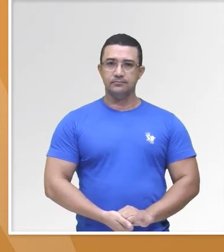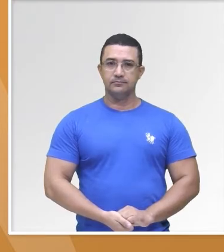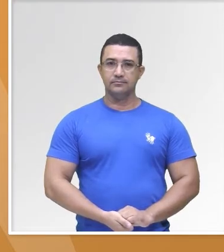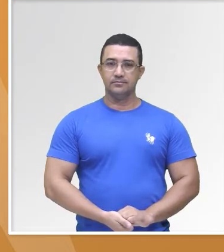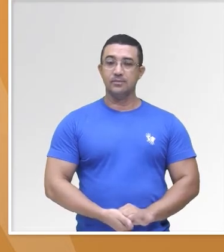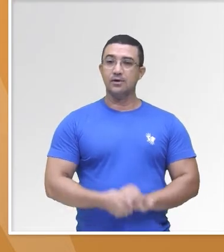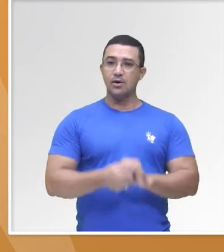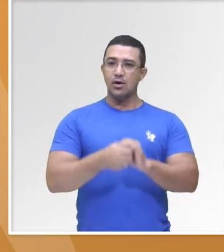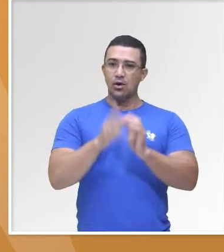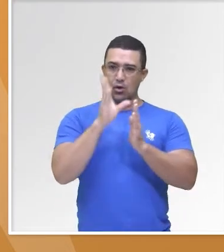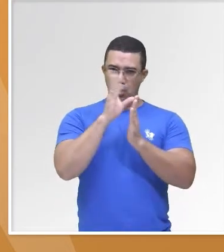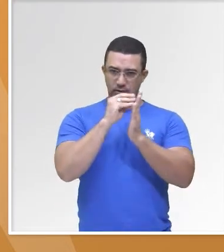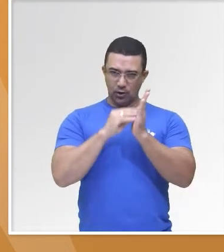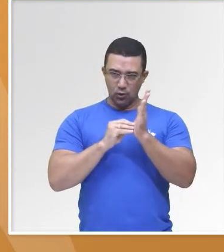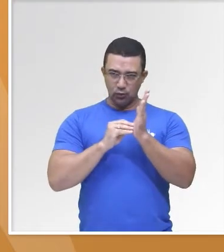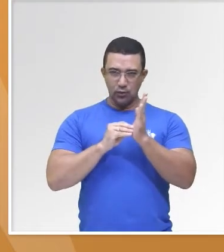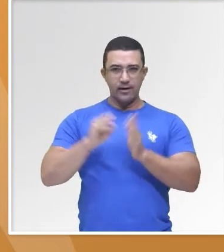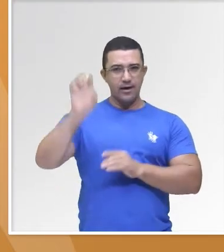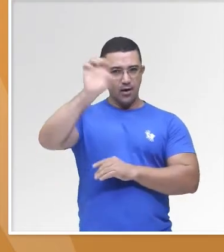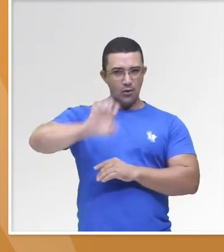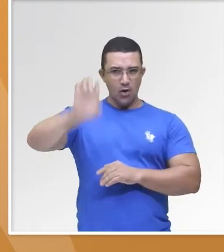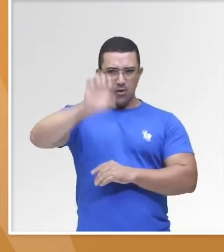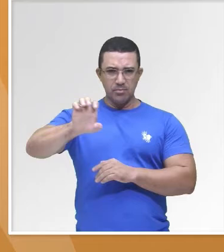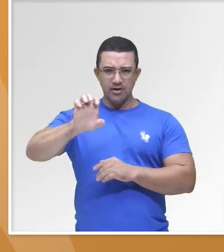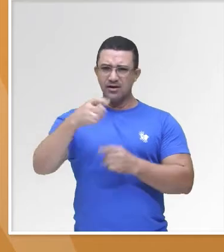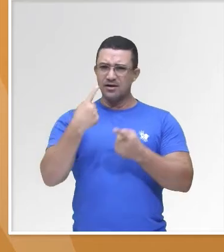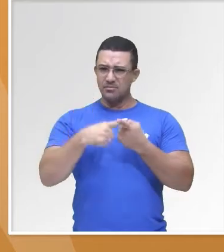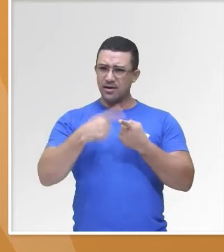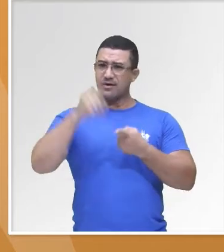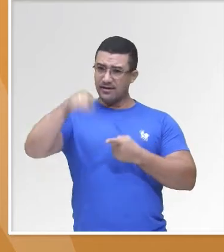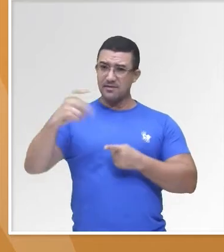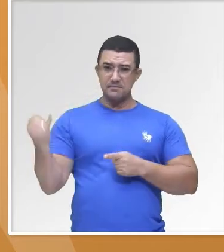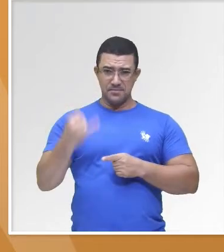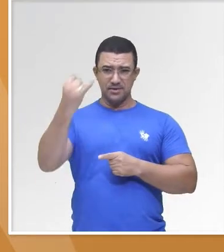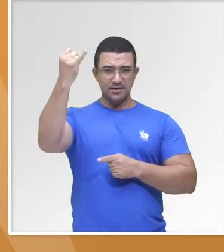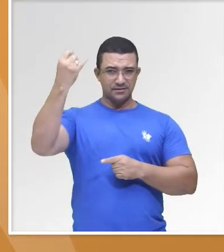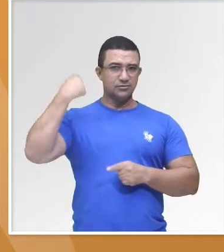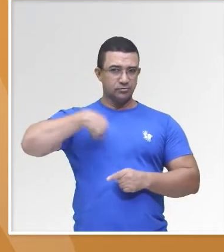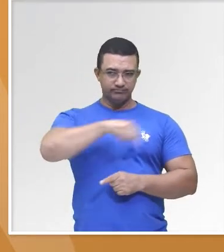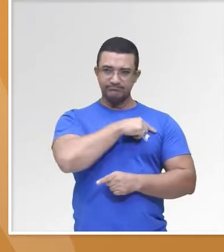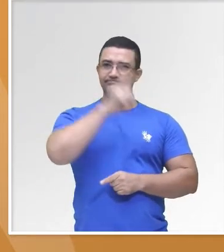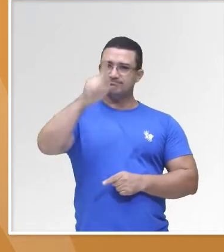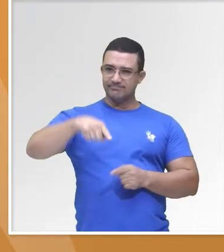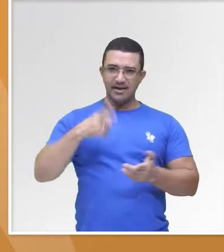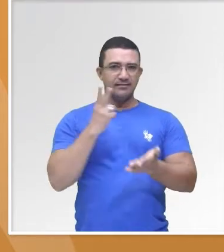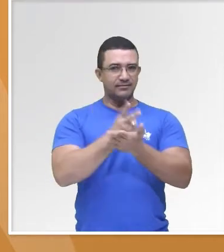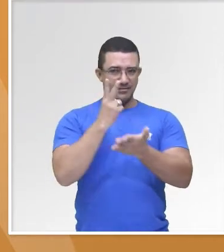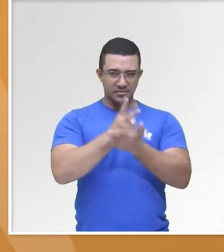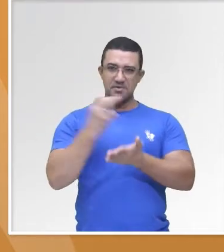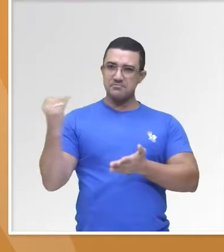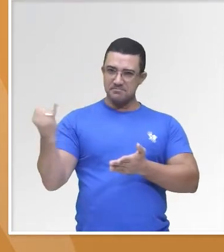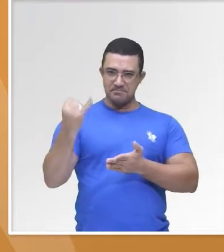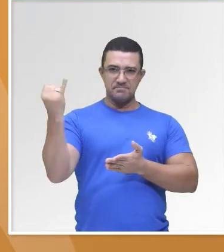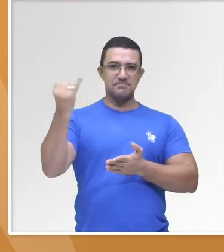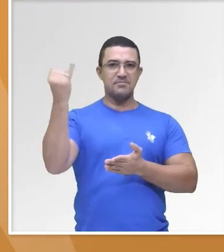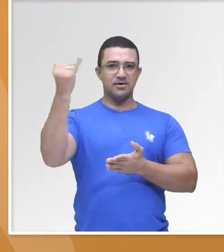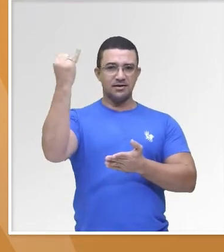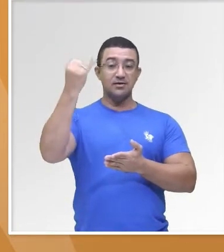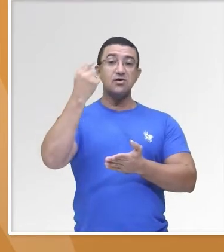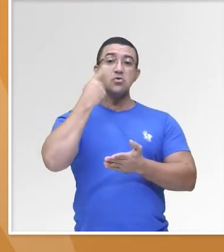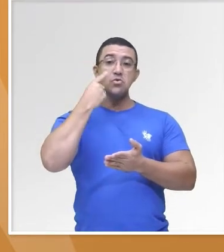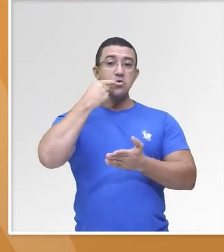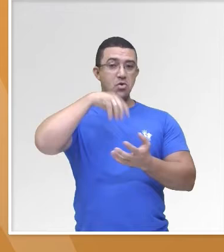Conteúdo de Europa, não é verdade? Por que isso é importante para nós? É sempre importante. Vocês viram ontem, a Revolução